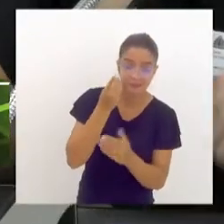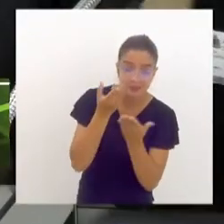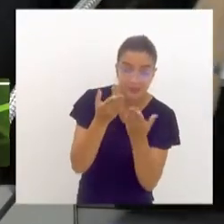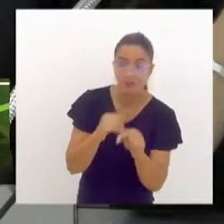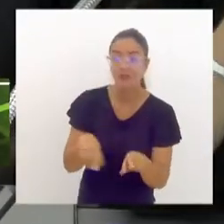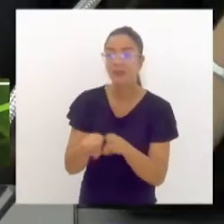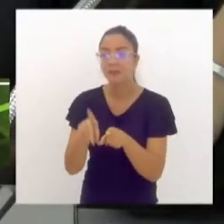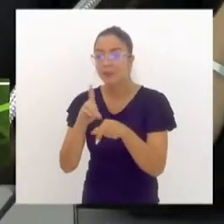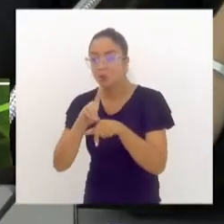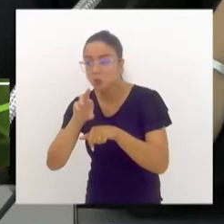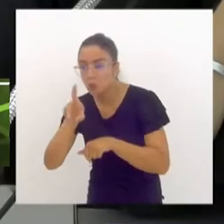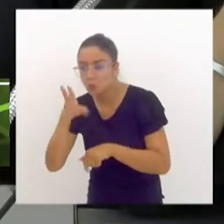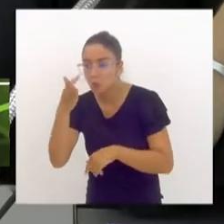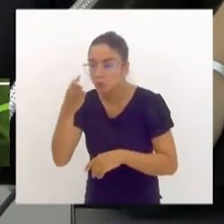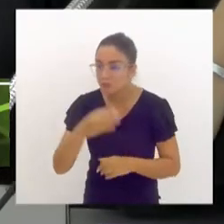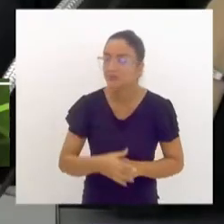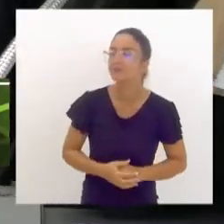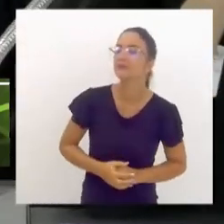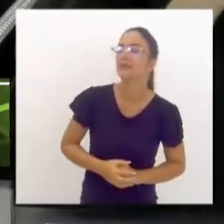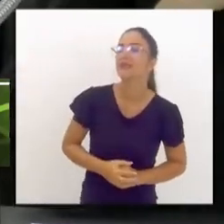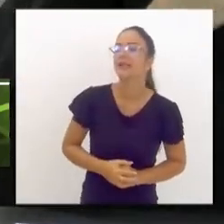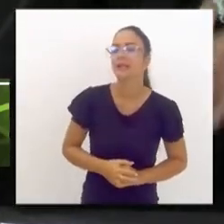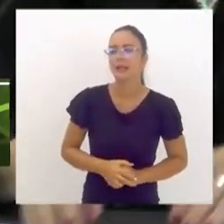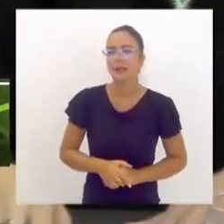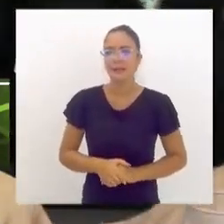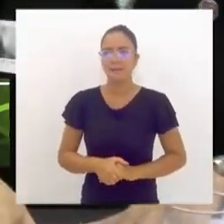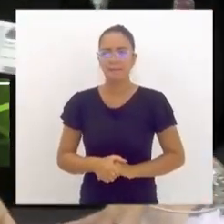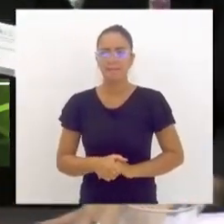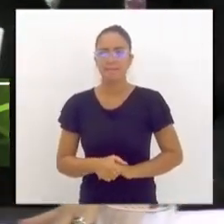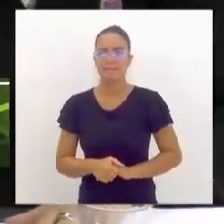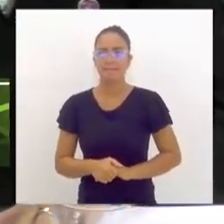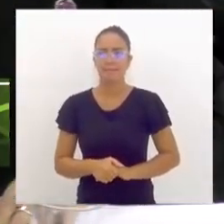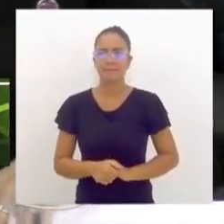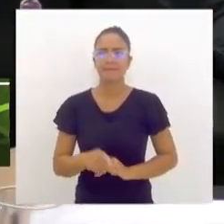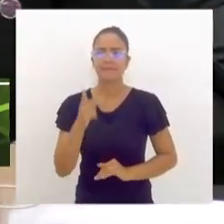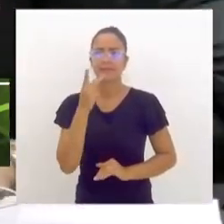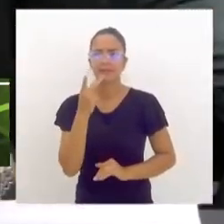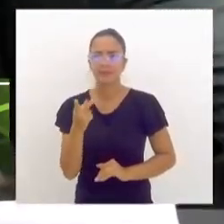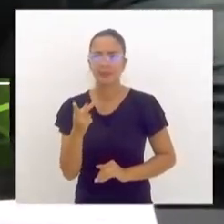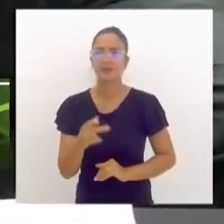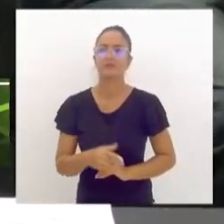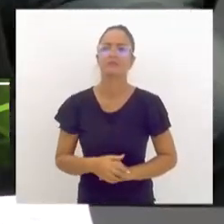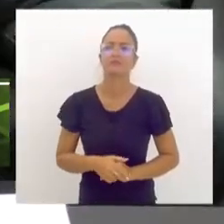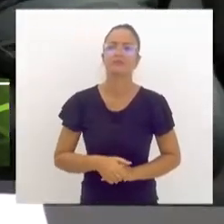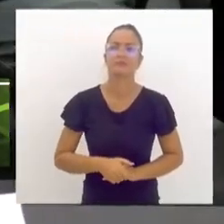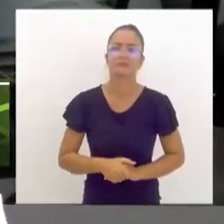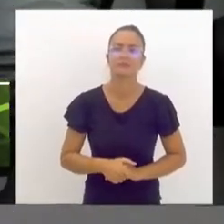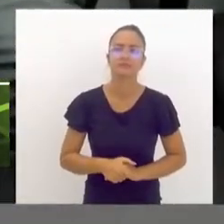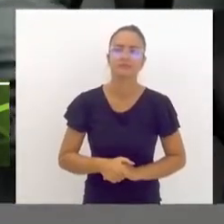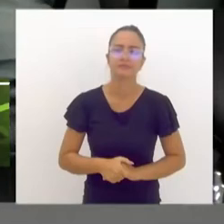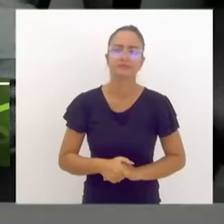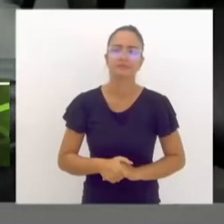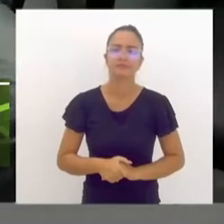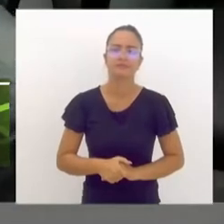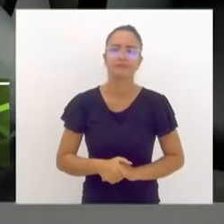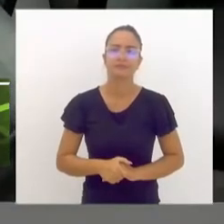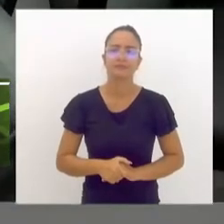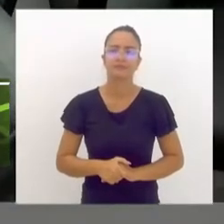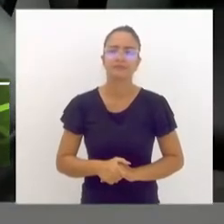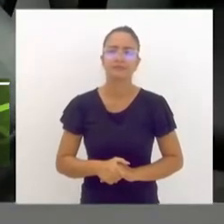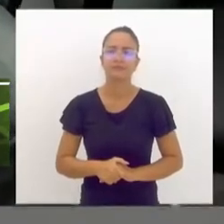Rodrigo. A questão que foi colocada e que o Conselho